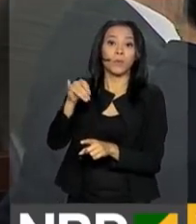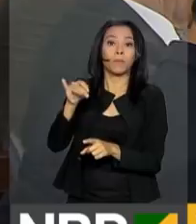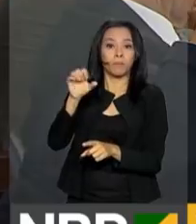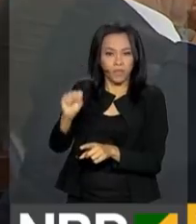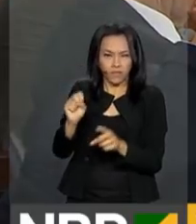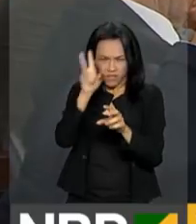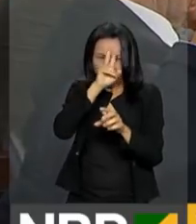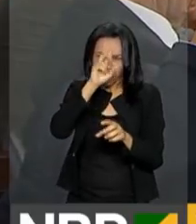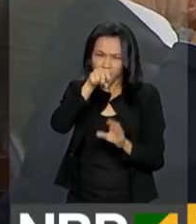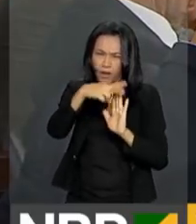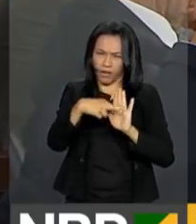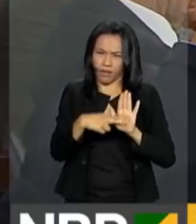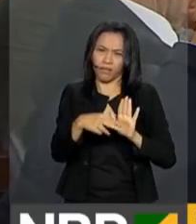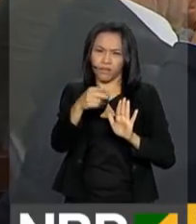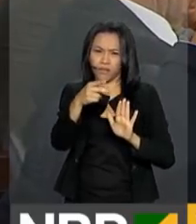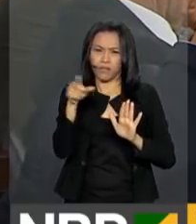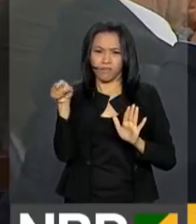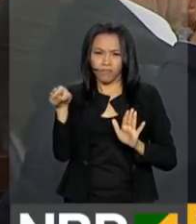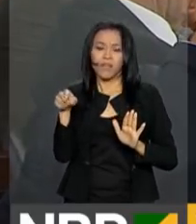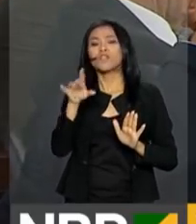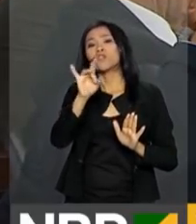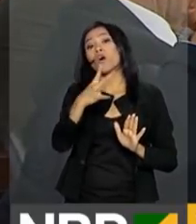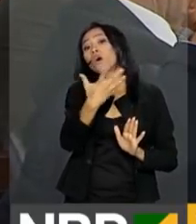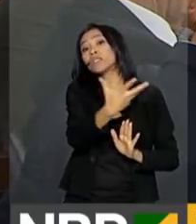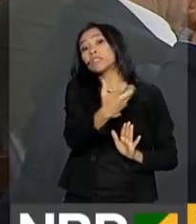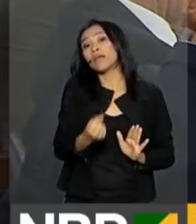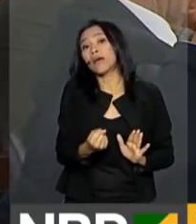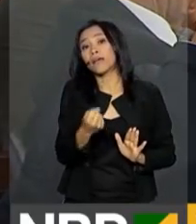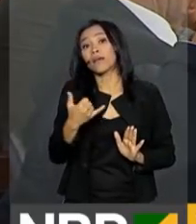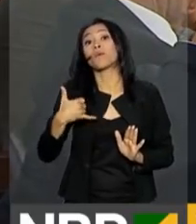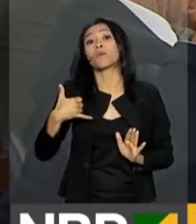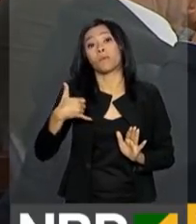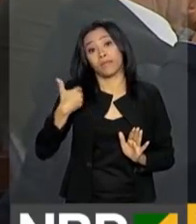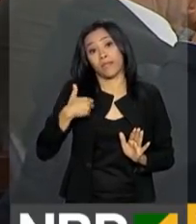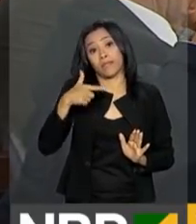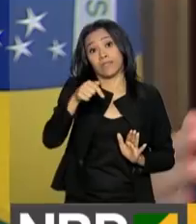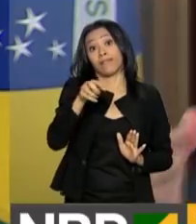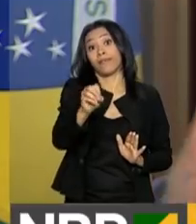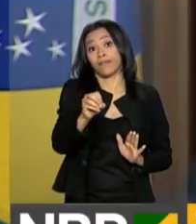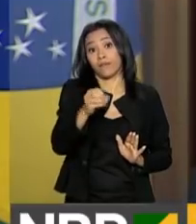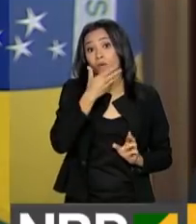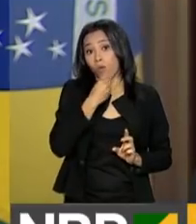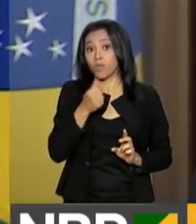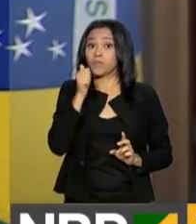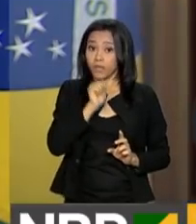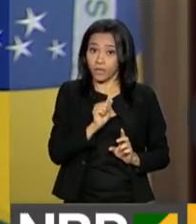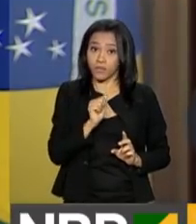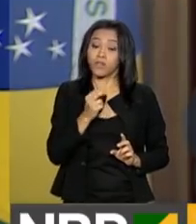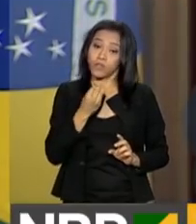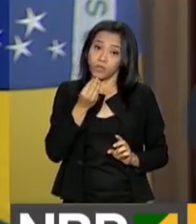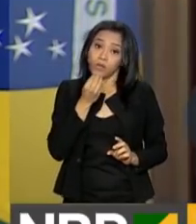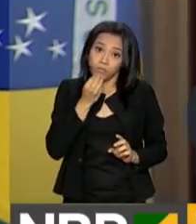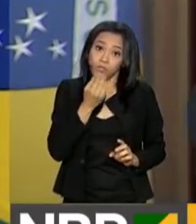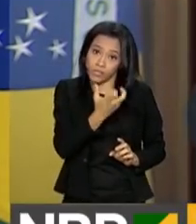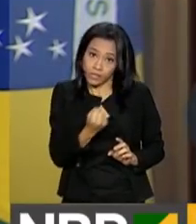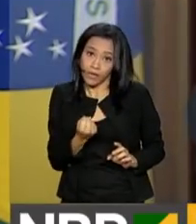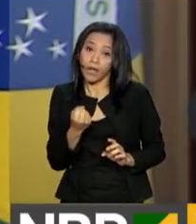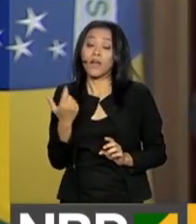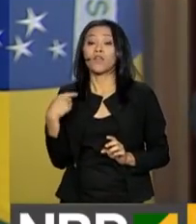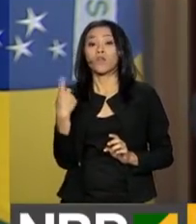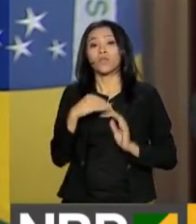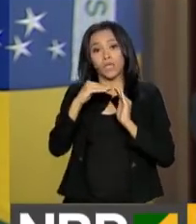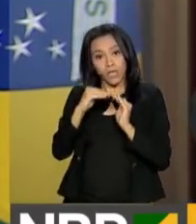era retirável por aqueles que fizessem 70 anos de idade homens e mulheres nós reduzimos a idade